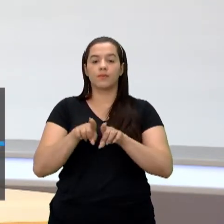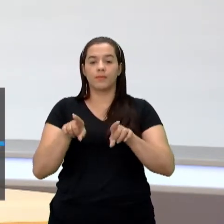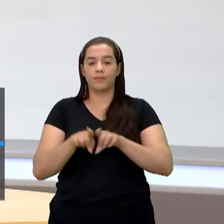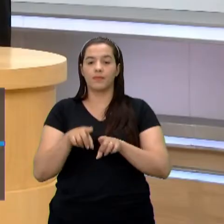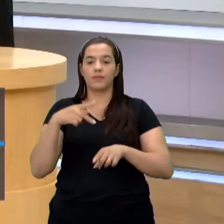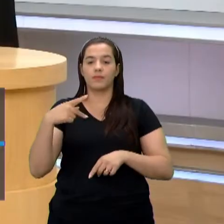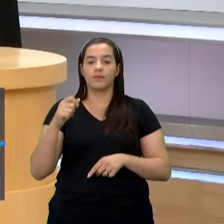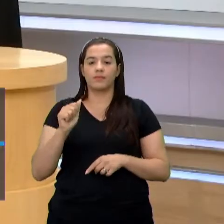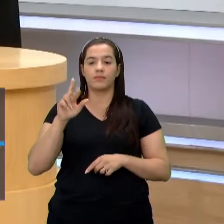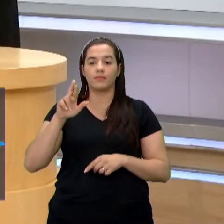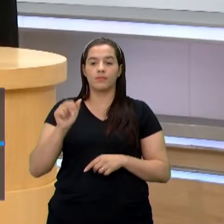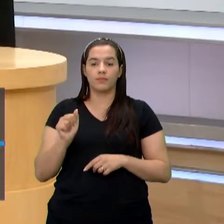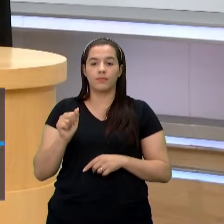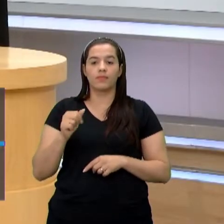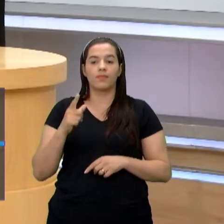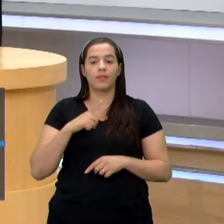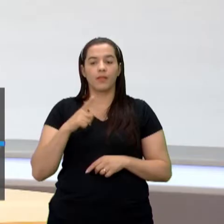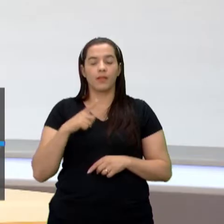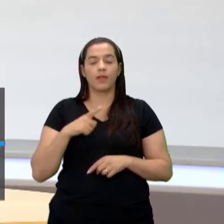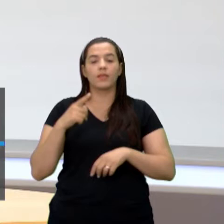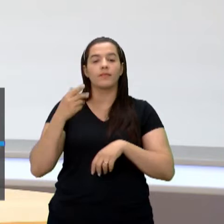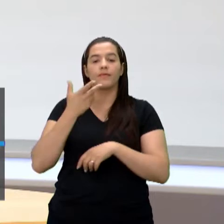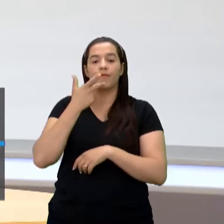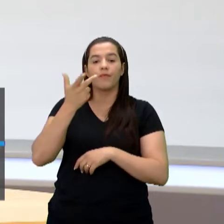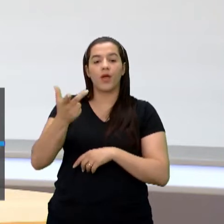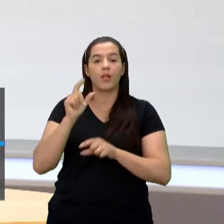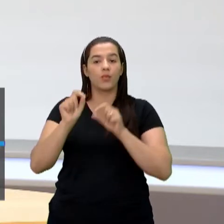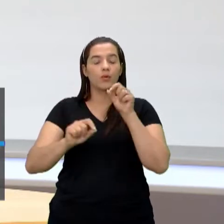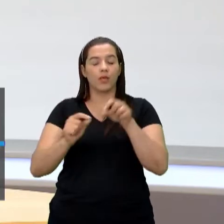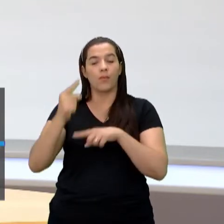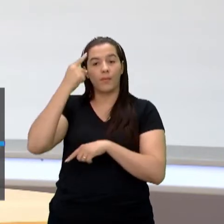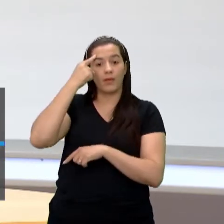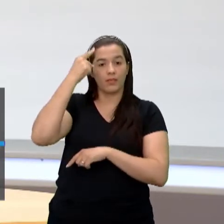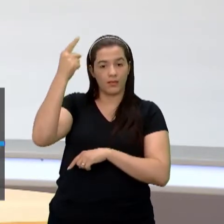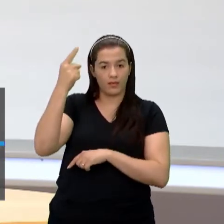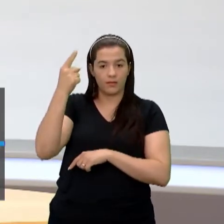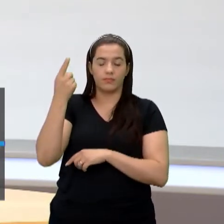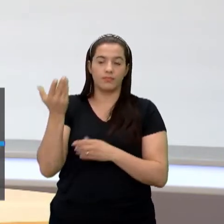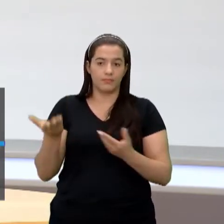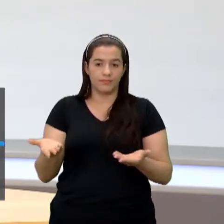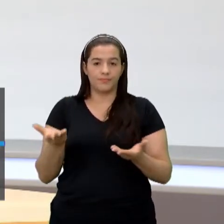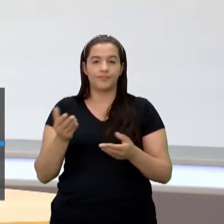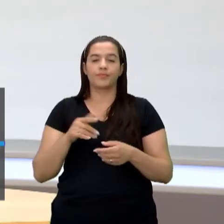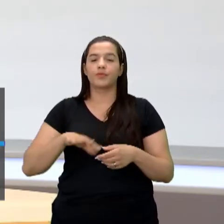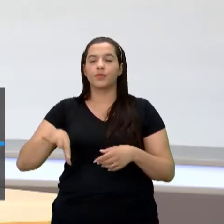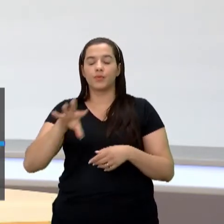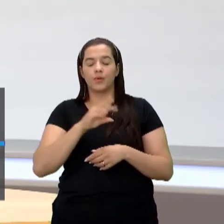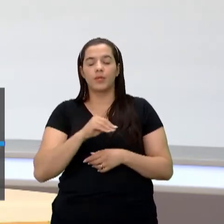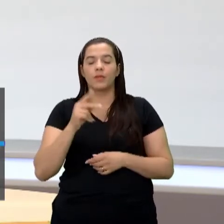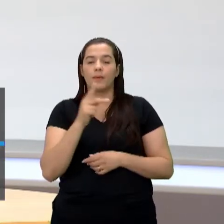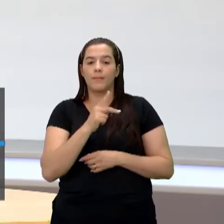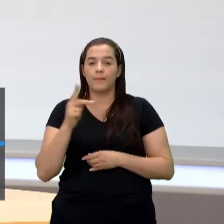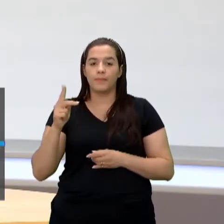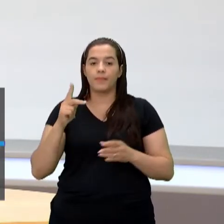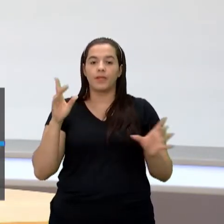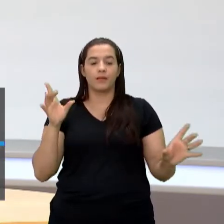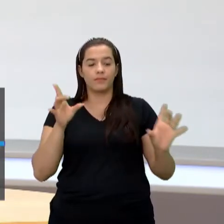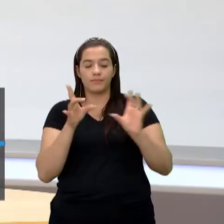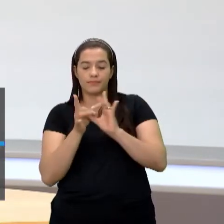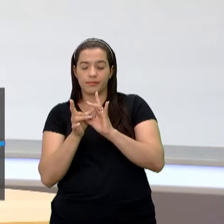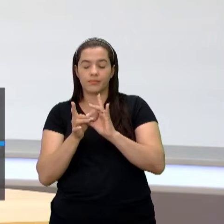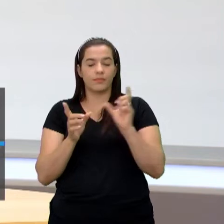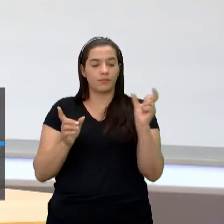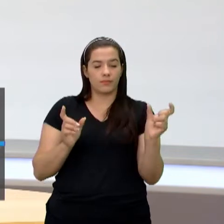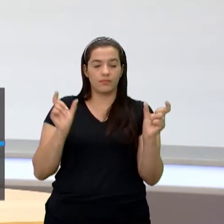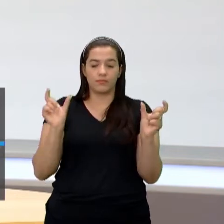preposição para, ela indica uma ideia, ela dá uma ideia, ela expressa uma ideia. As preposições, elas ligam as